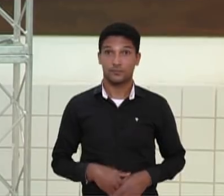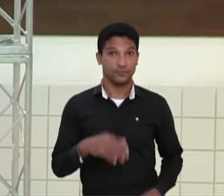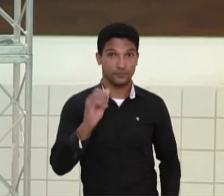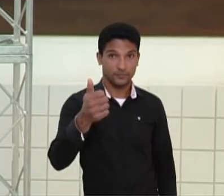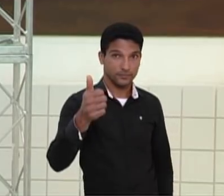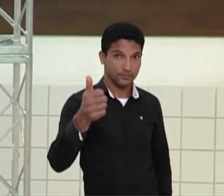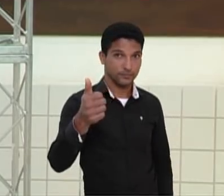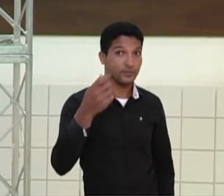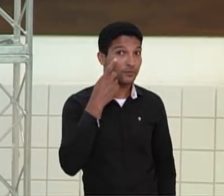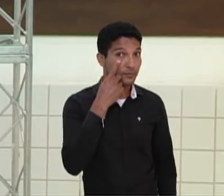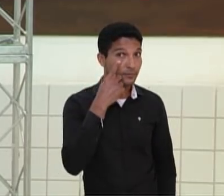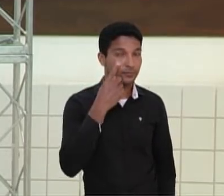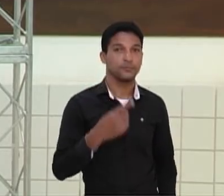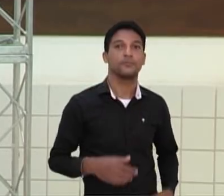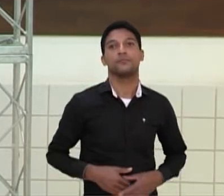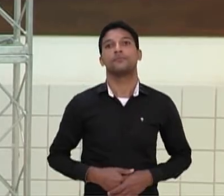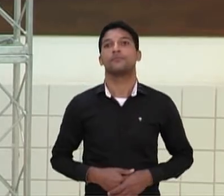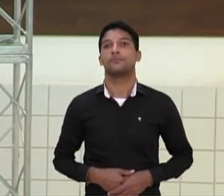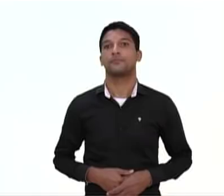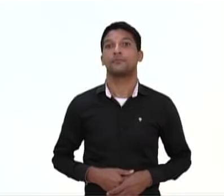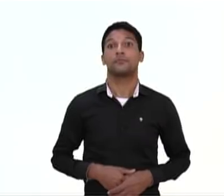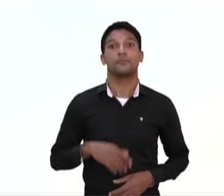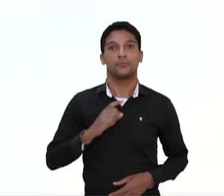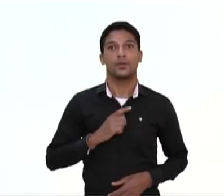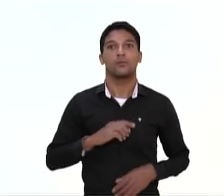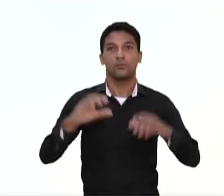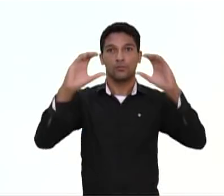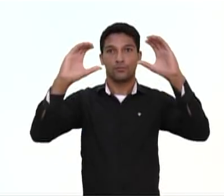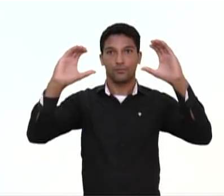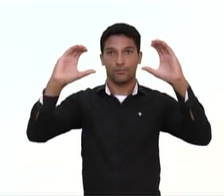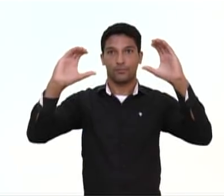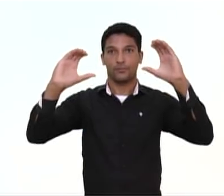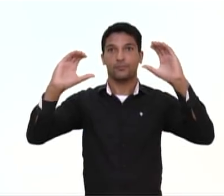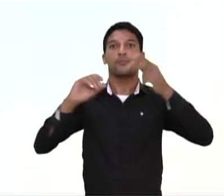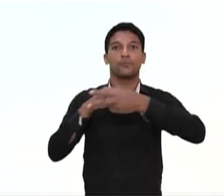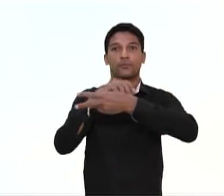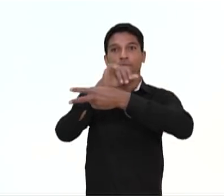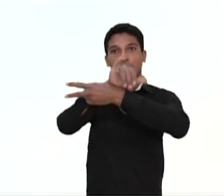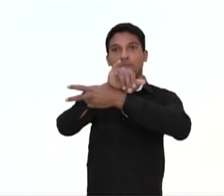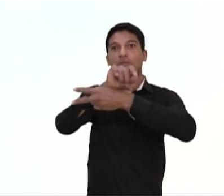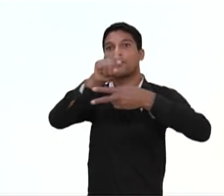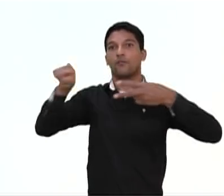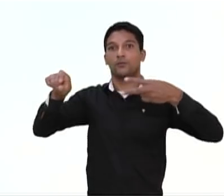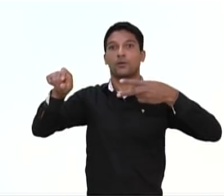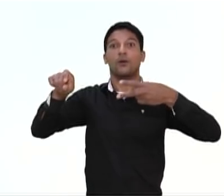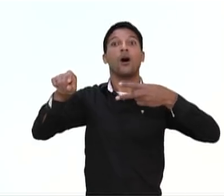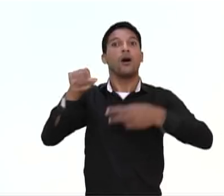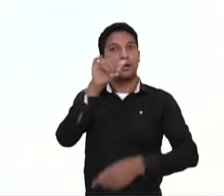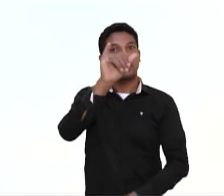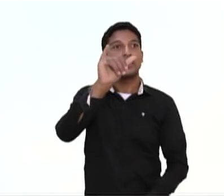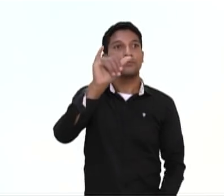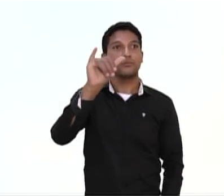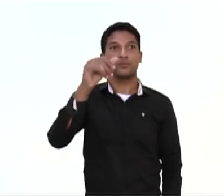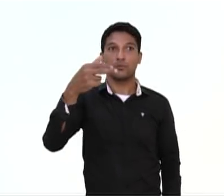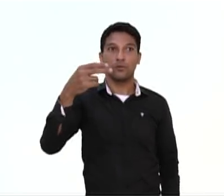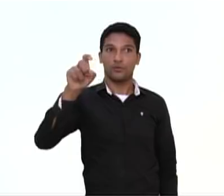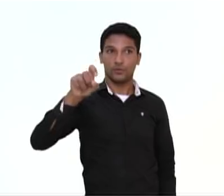E aí, gente, olha só. Dada a função y igual a x ao quadrado menos 2x mais c,